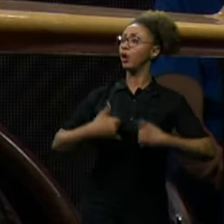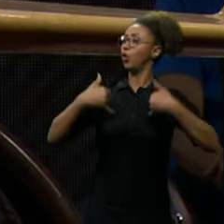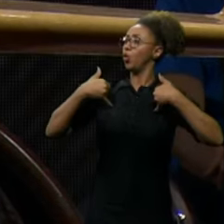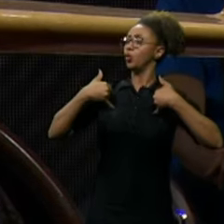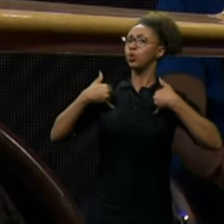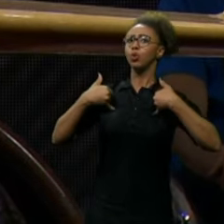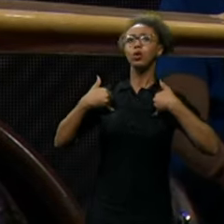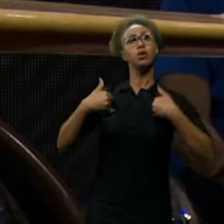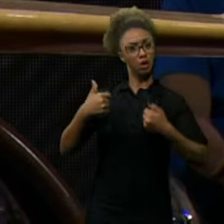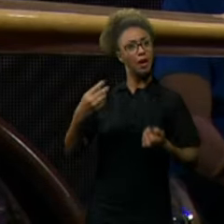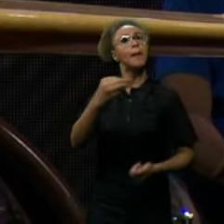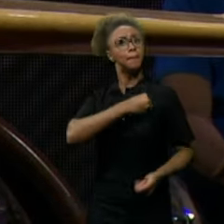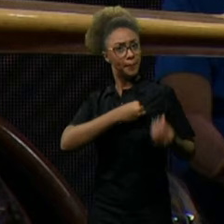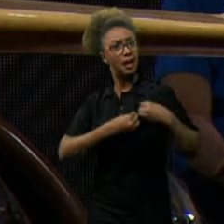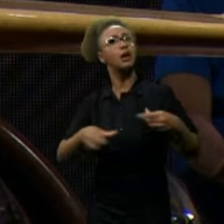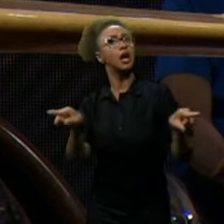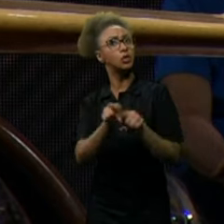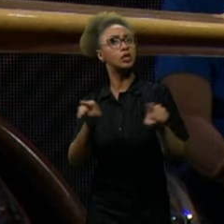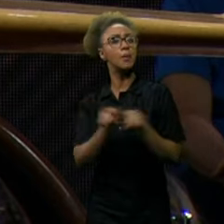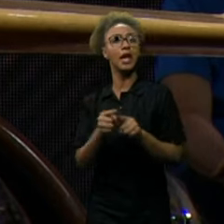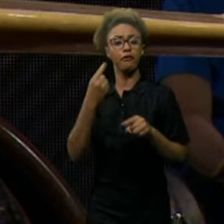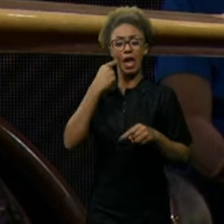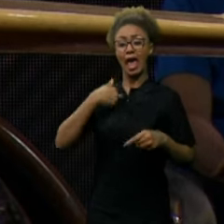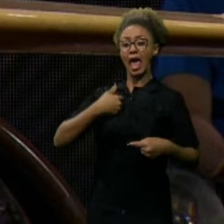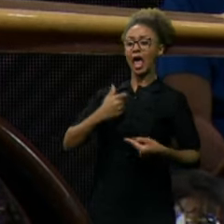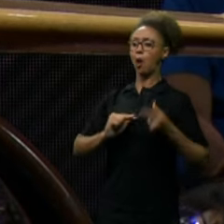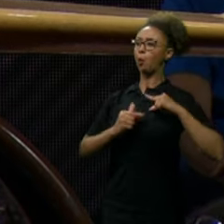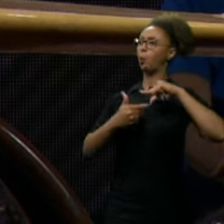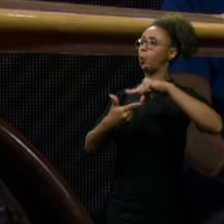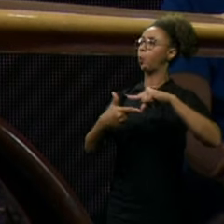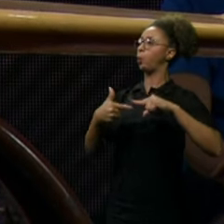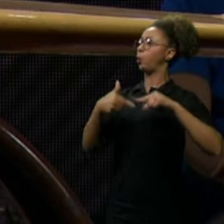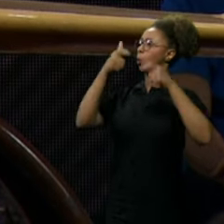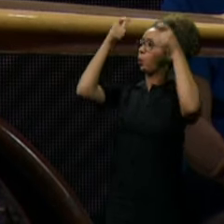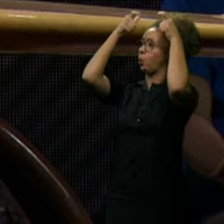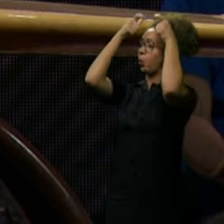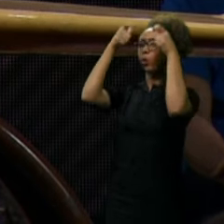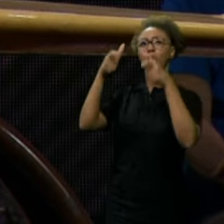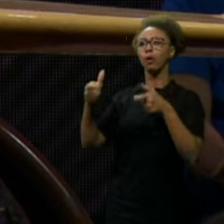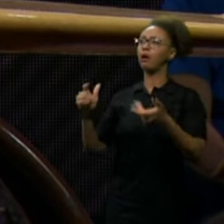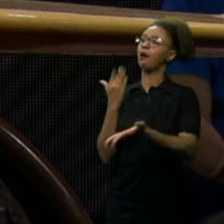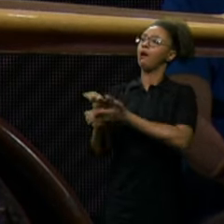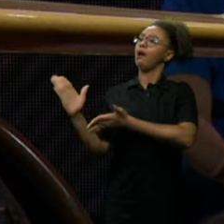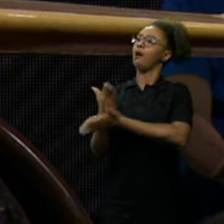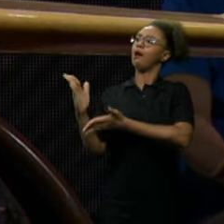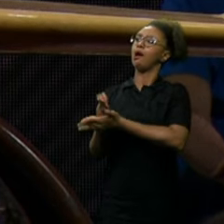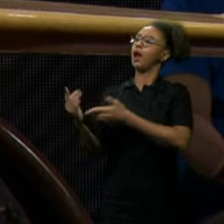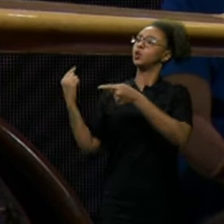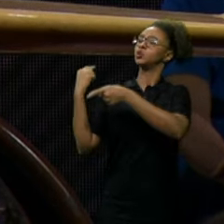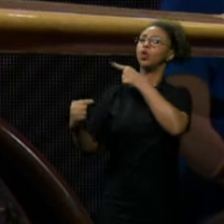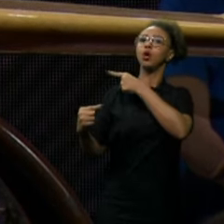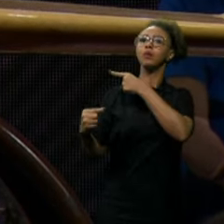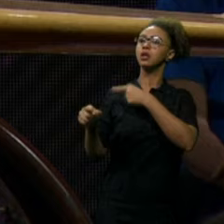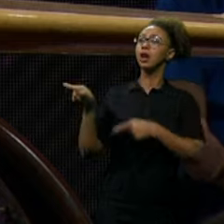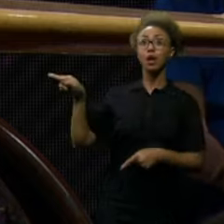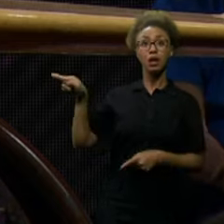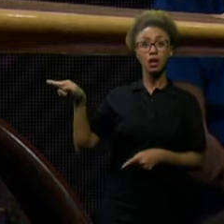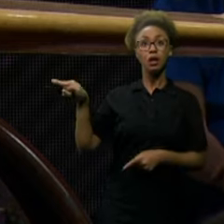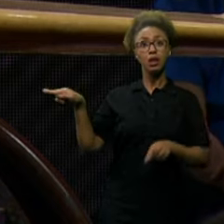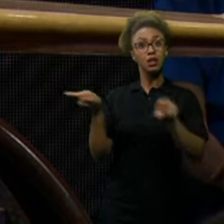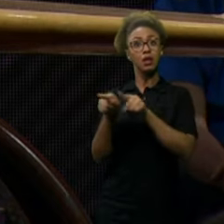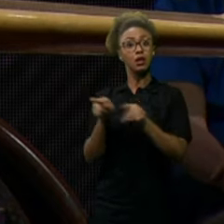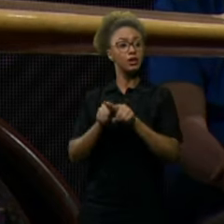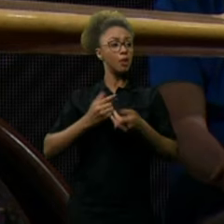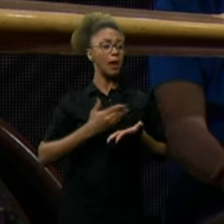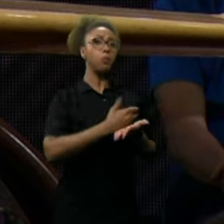Santidade e aí a gente acaba vendo o outro lado tá dando só que às vezes a gente pensa pelo estereótipo que o outro lado que você